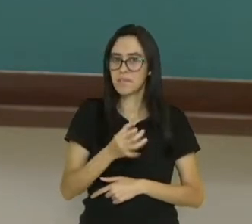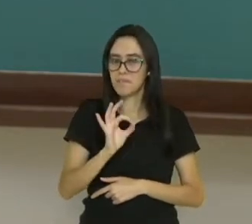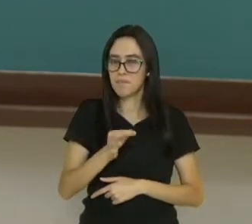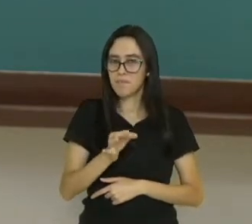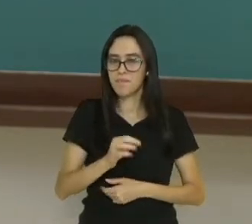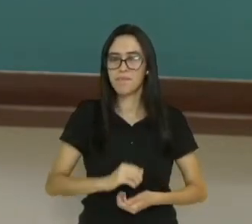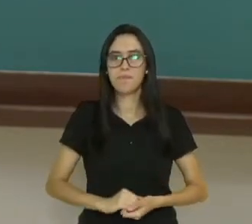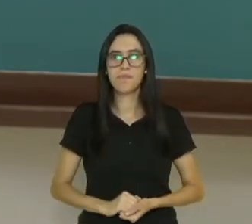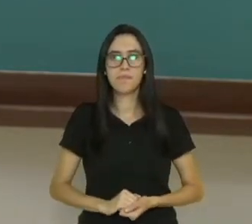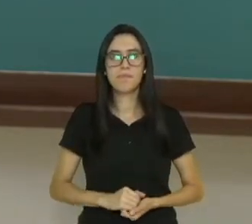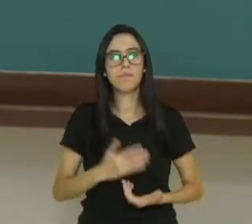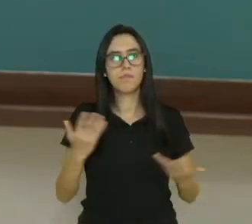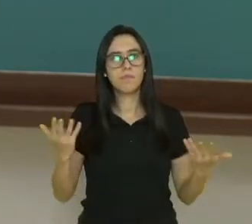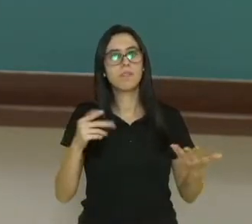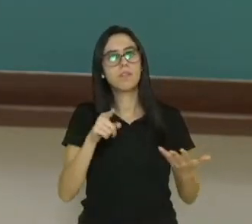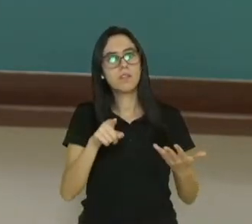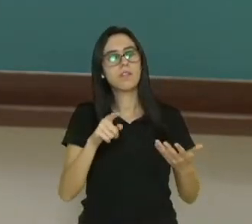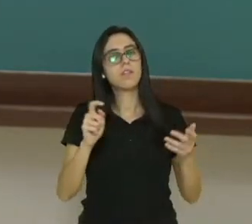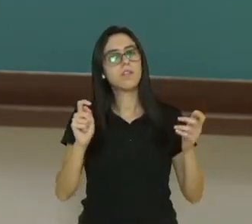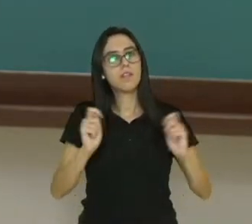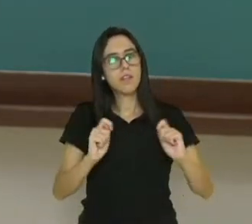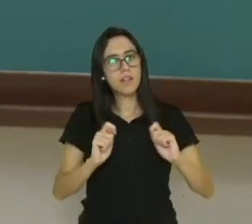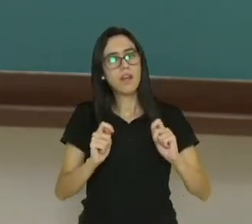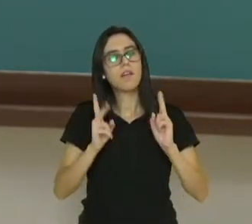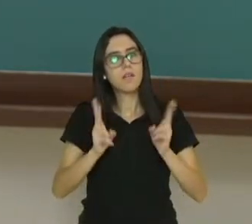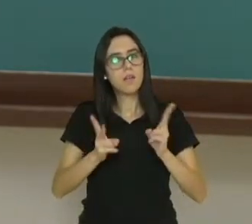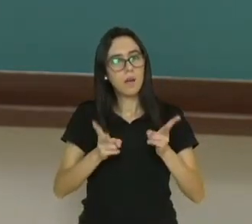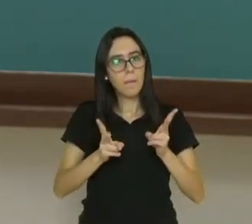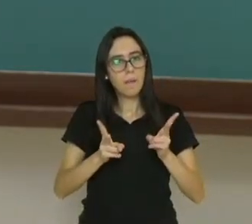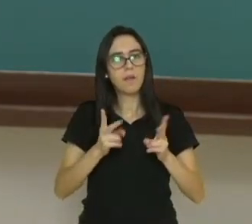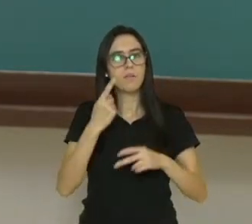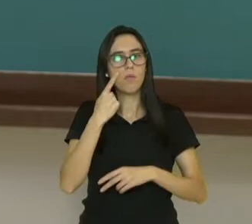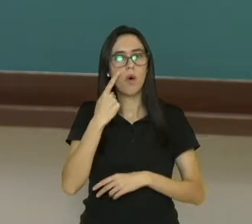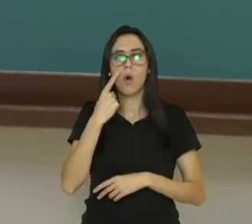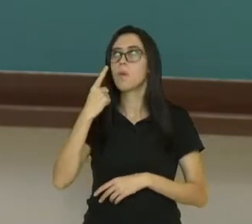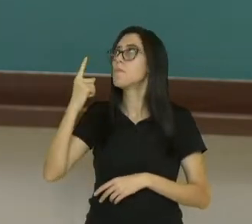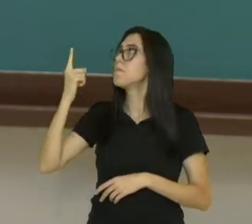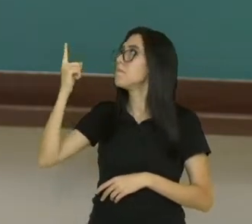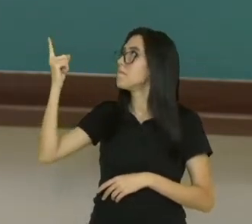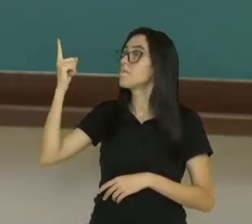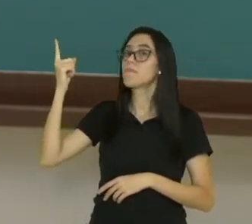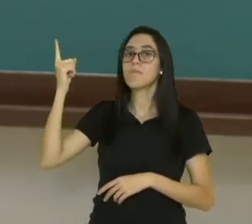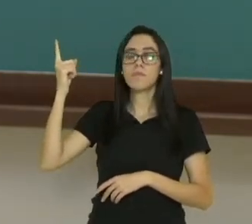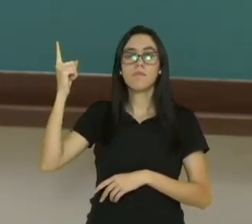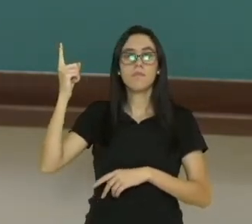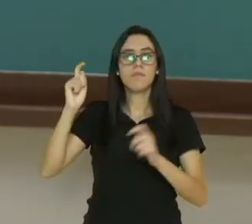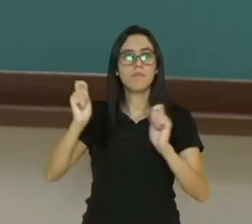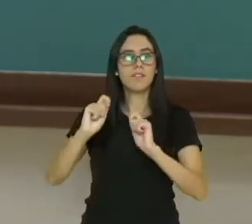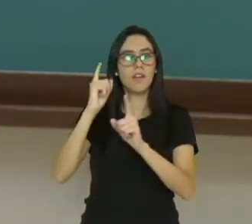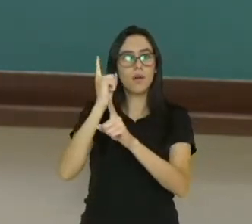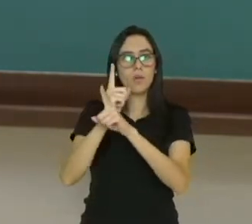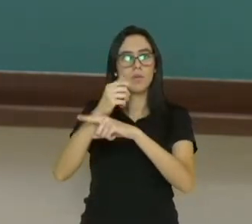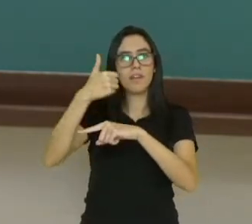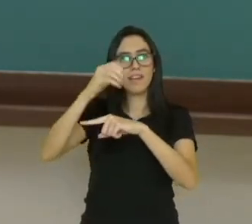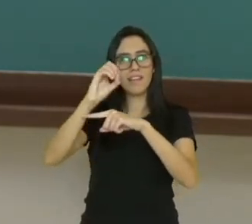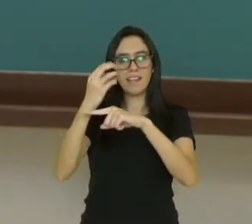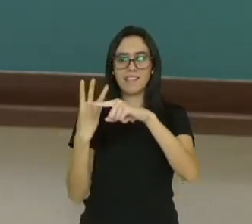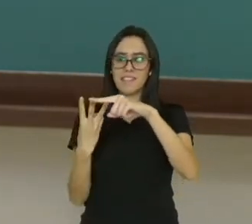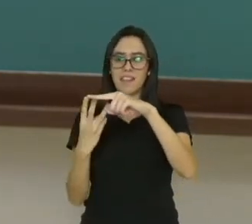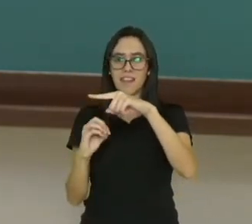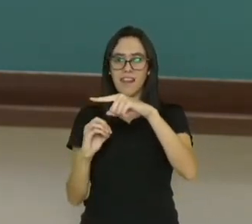30. Faço a mesma coisa com o denominador e o numerador. Encontro 10/30, ou